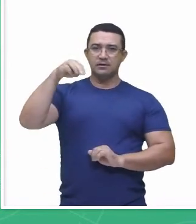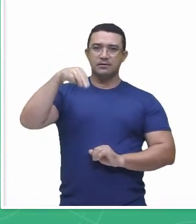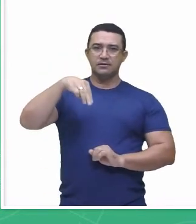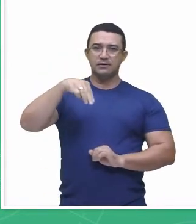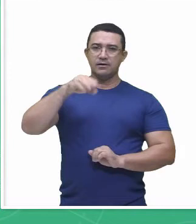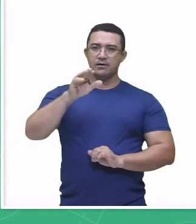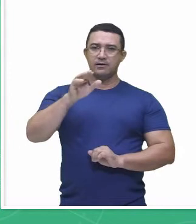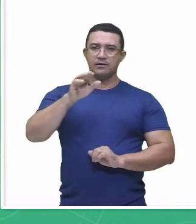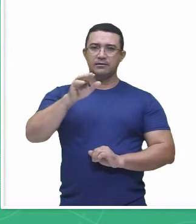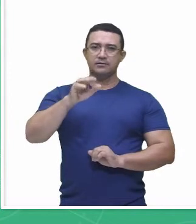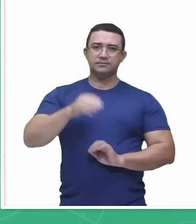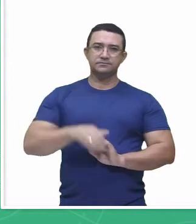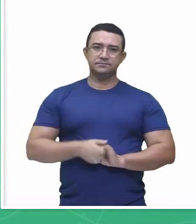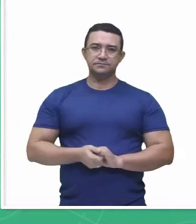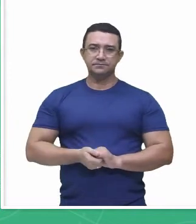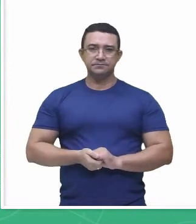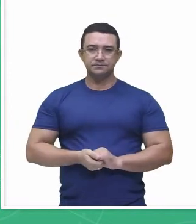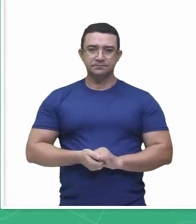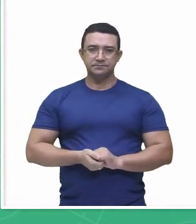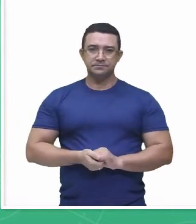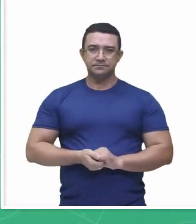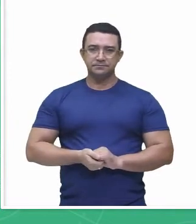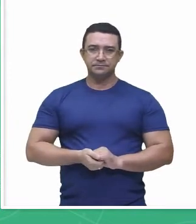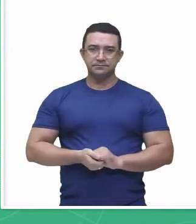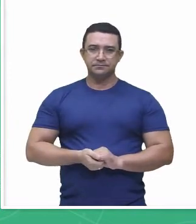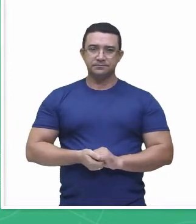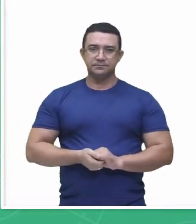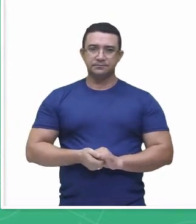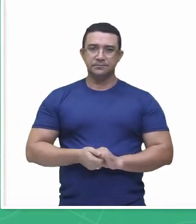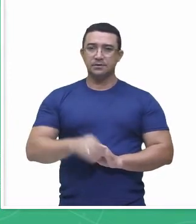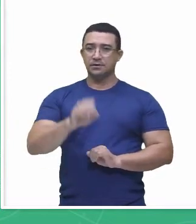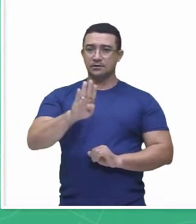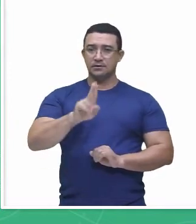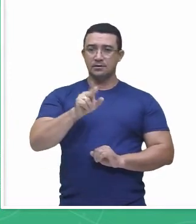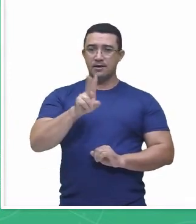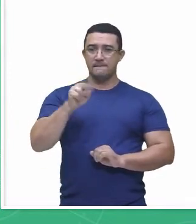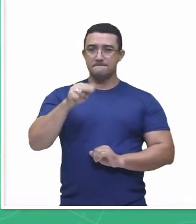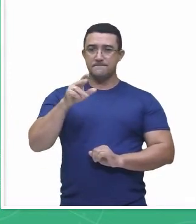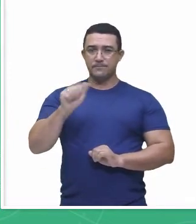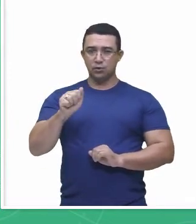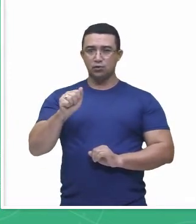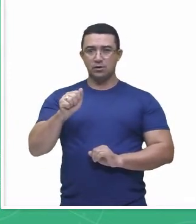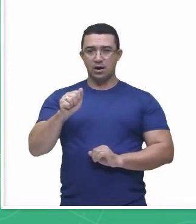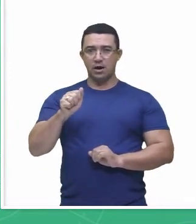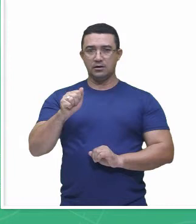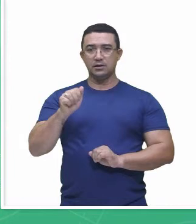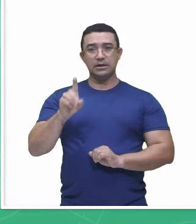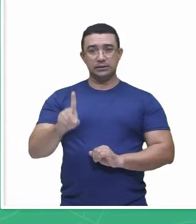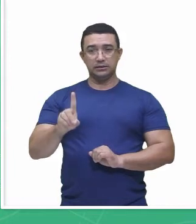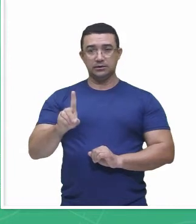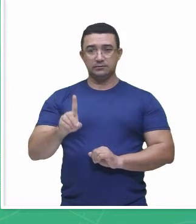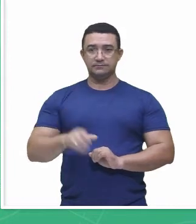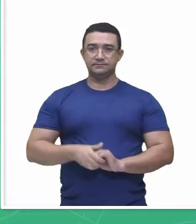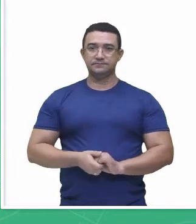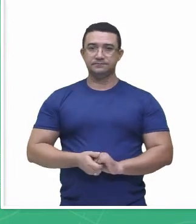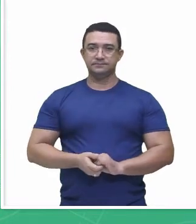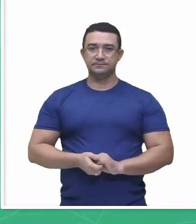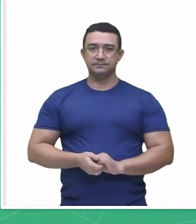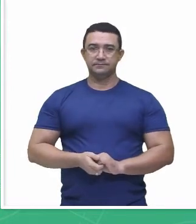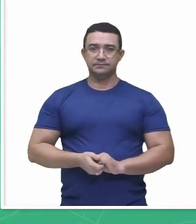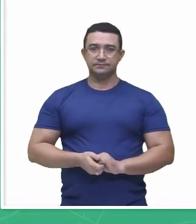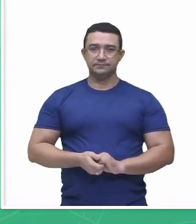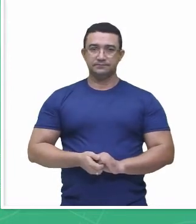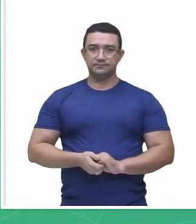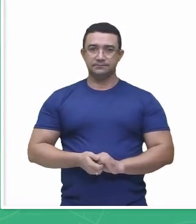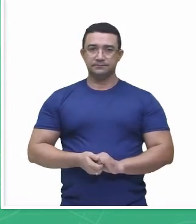Fátima, aliás, dizendo que é a letra C. Vamos ver mais. A letra D aí, a Bruna, desculpa, tá, gente?